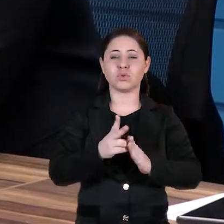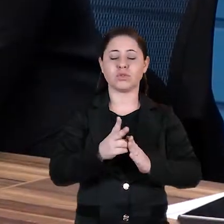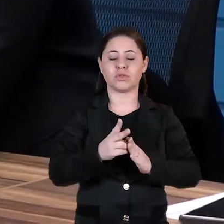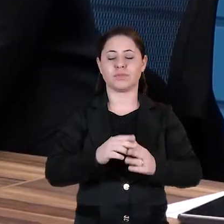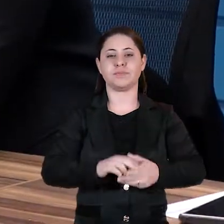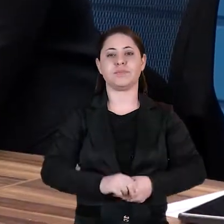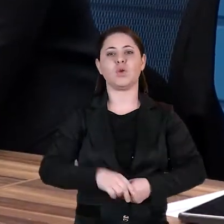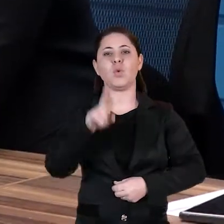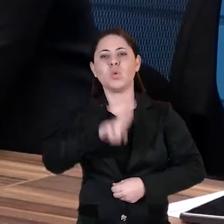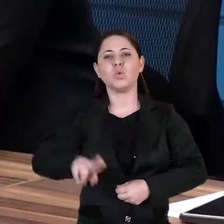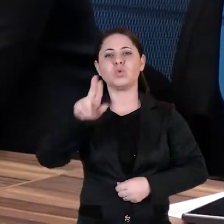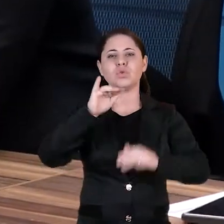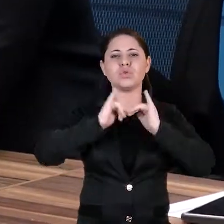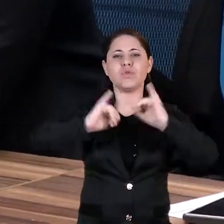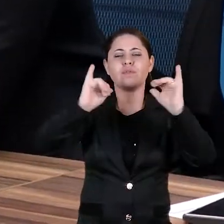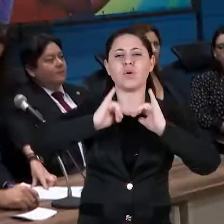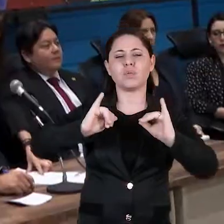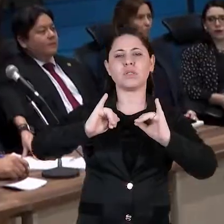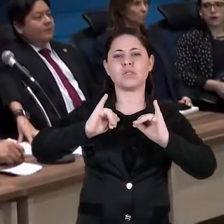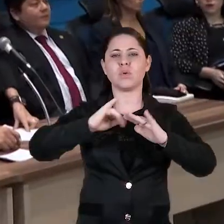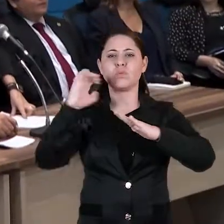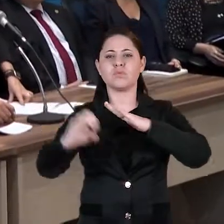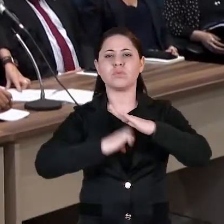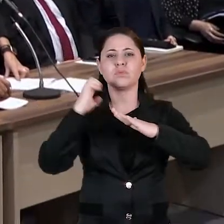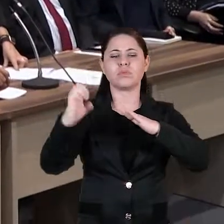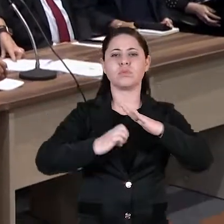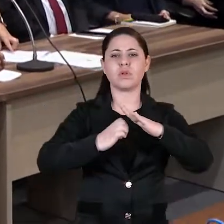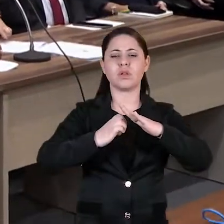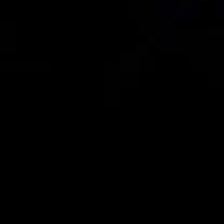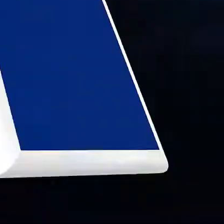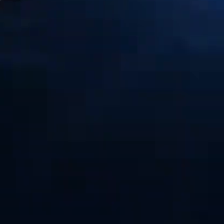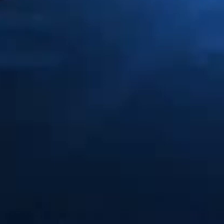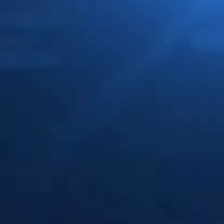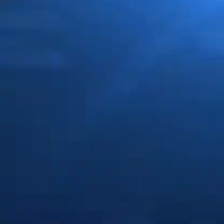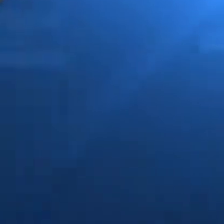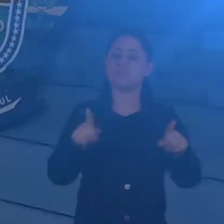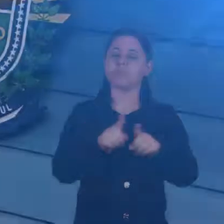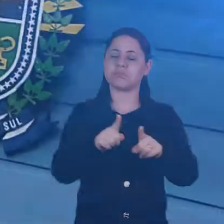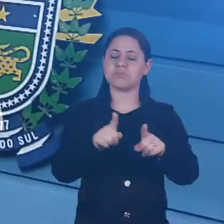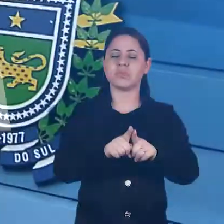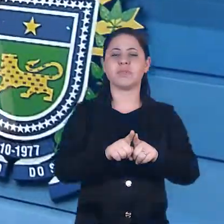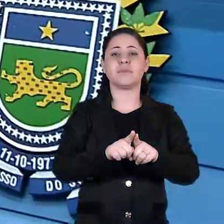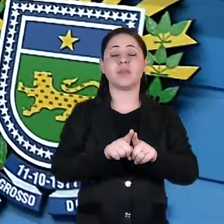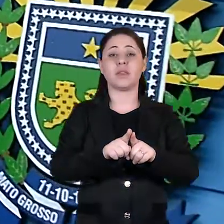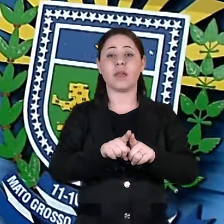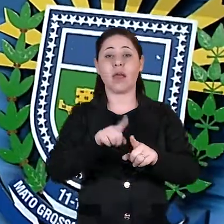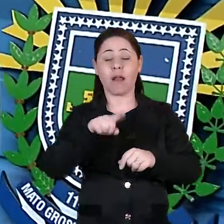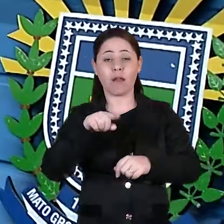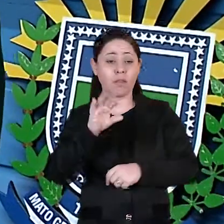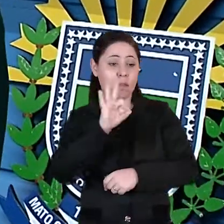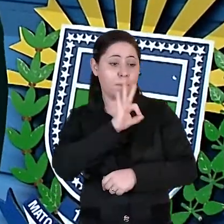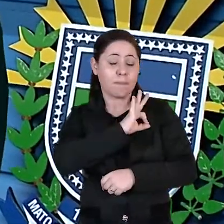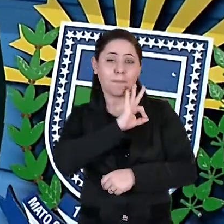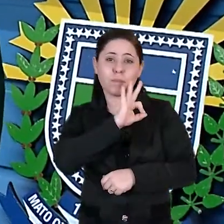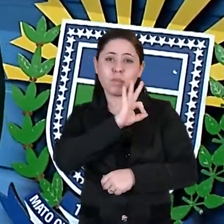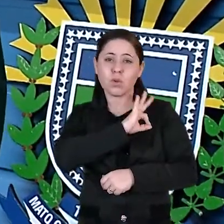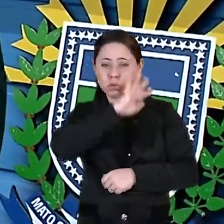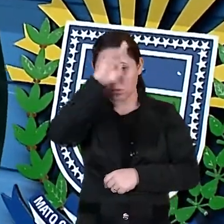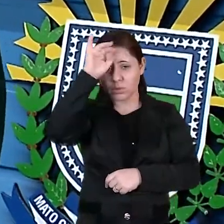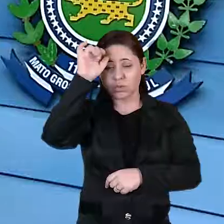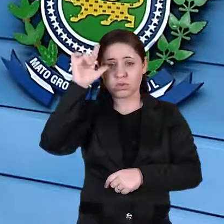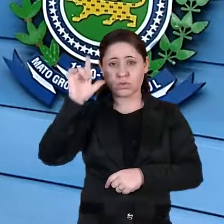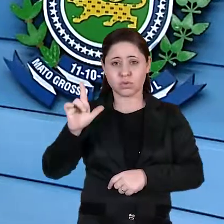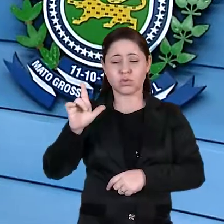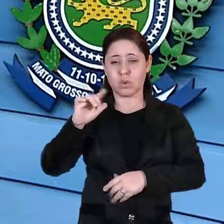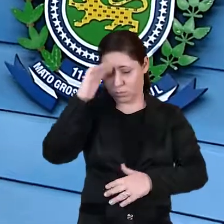dados pessoais de consumidores por empresas também são discutidos. E ainda, policiais de Mato Grosso do